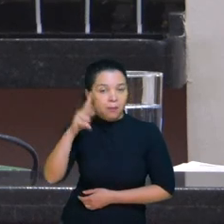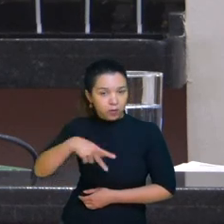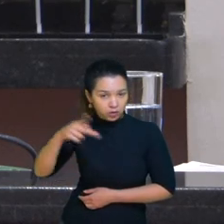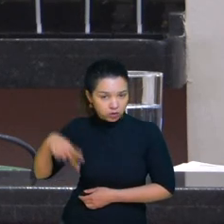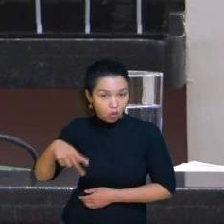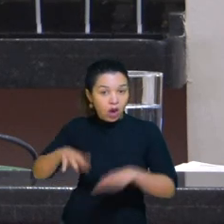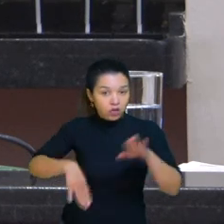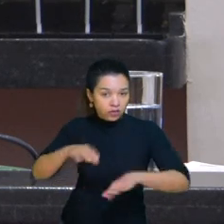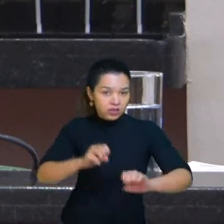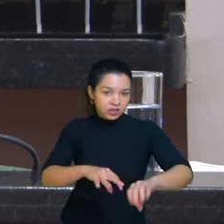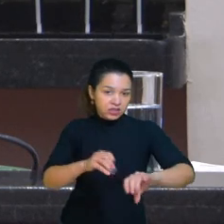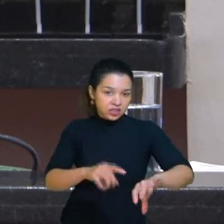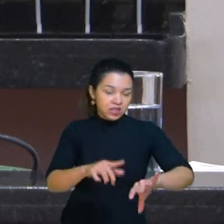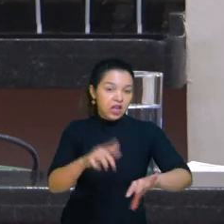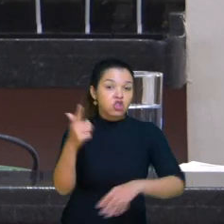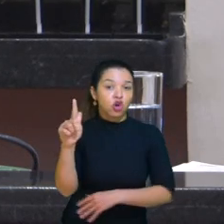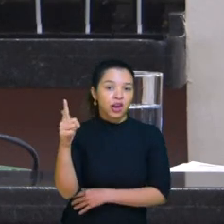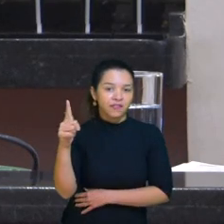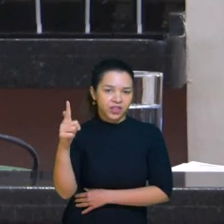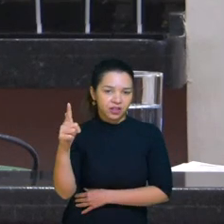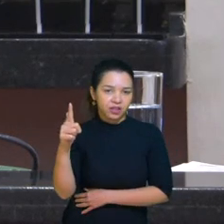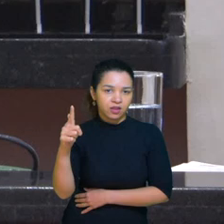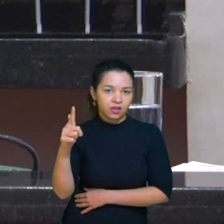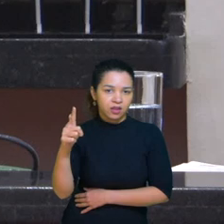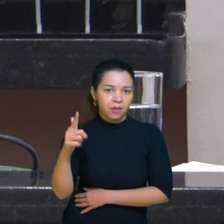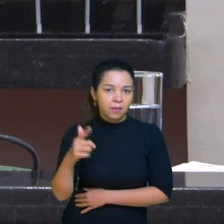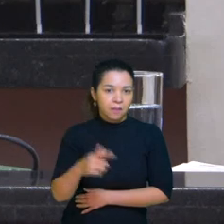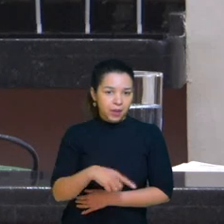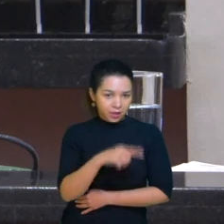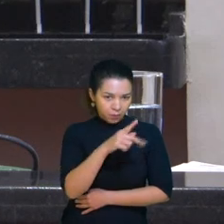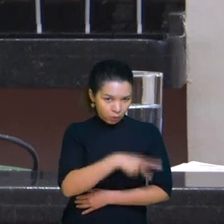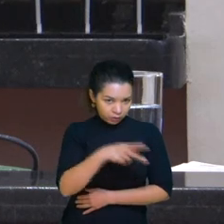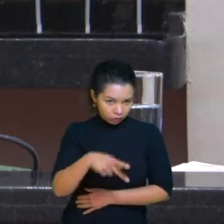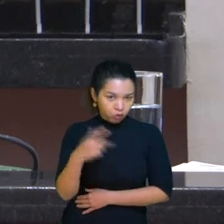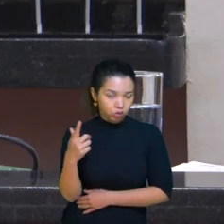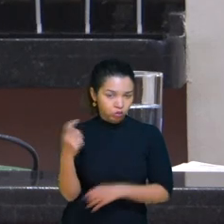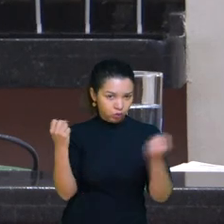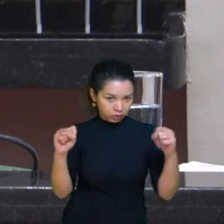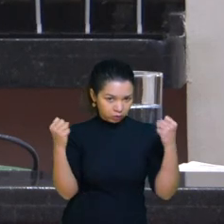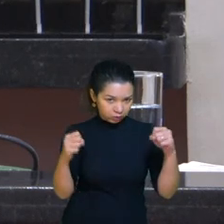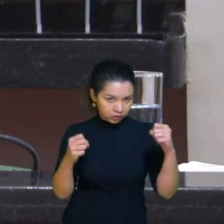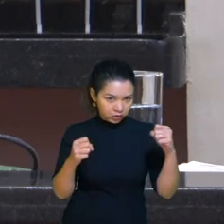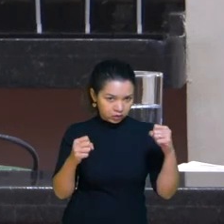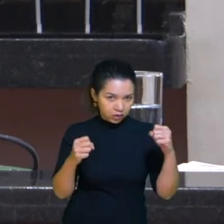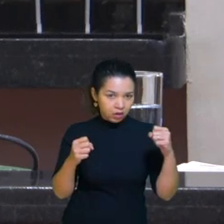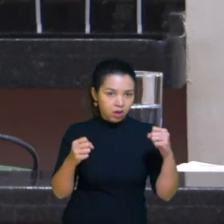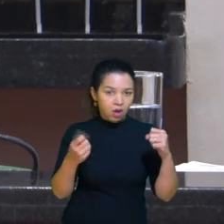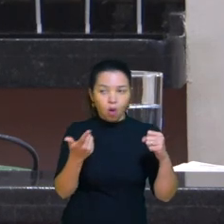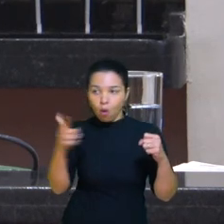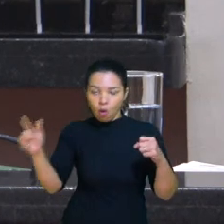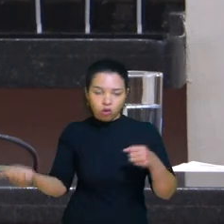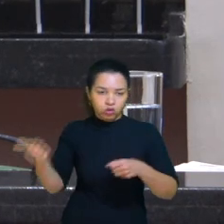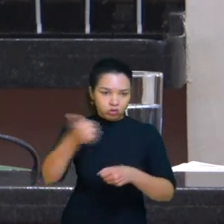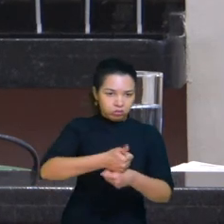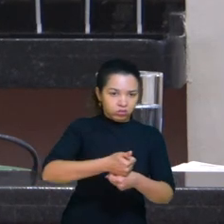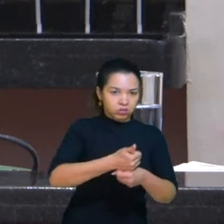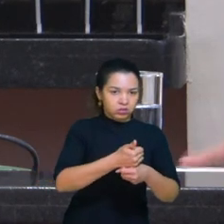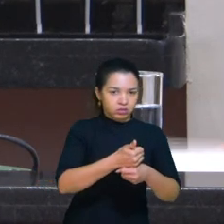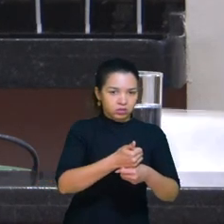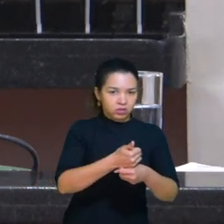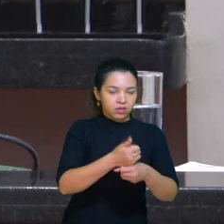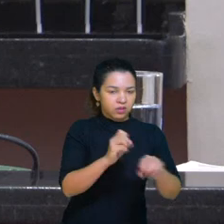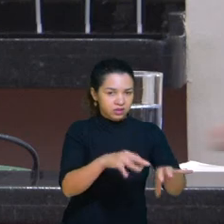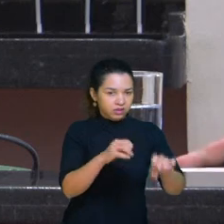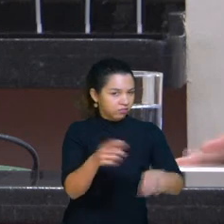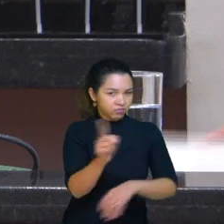vê outro professor lecionando educação física por qu por causa do Conselho profissional então isso também